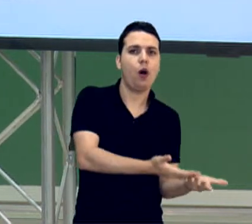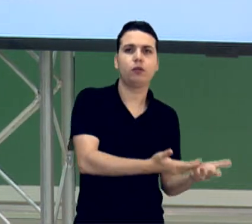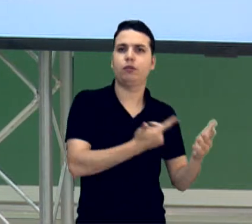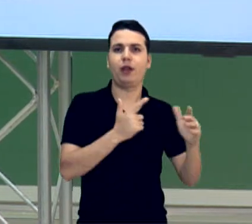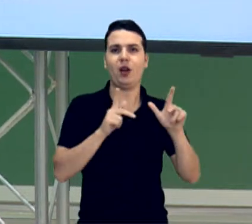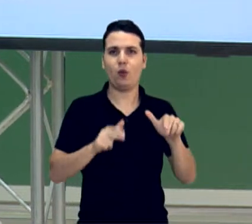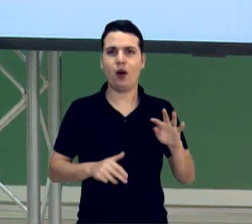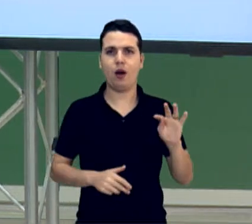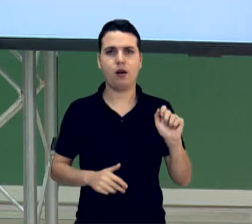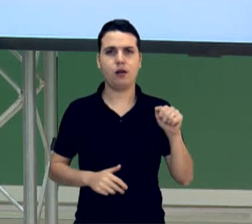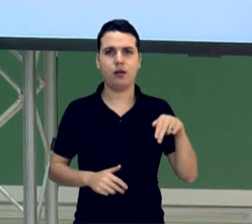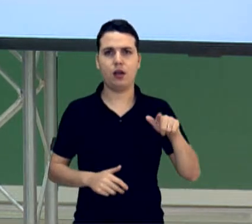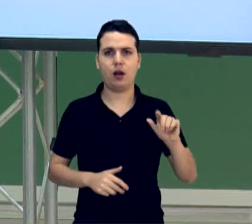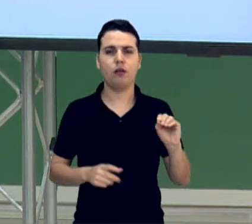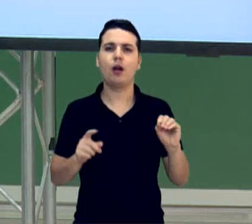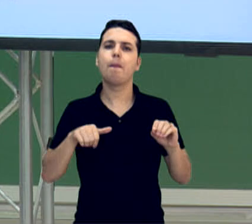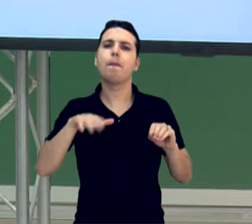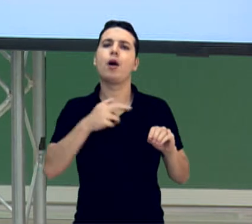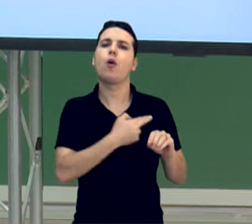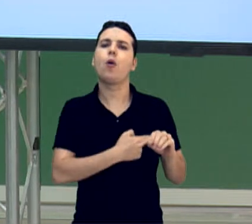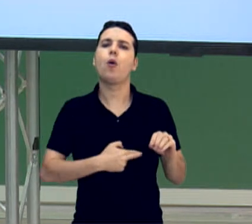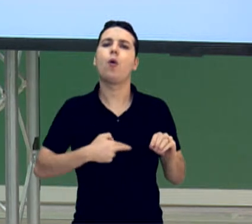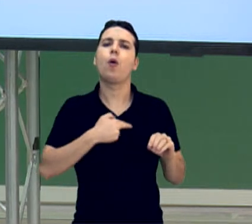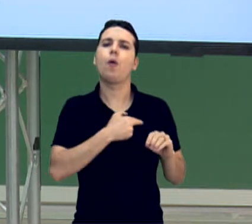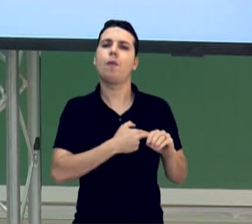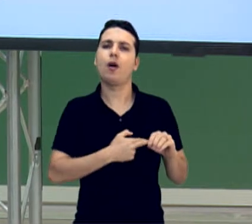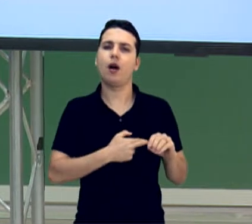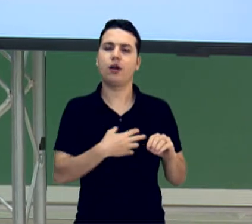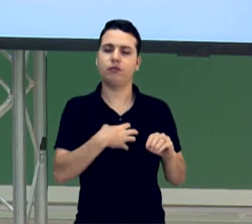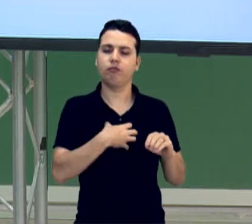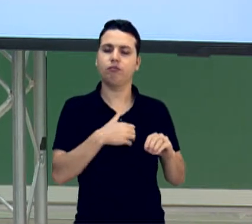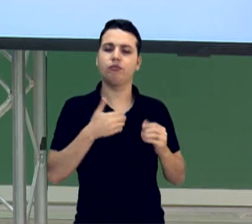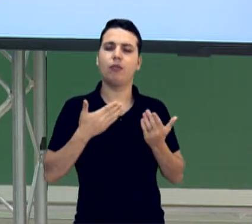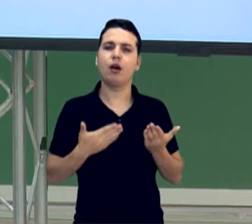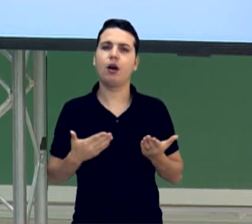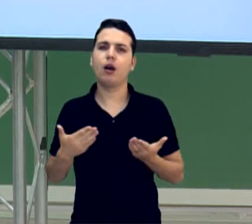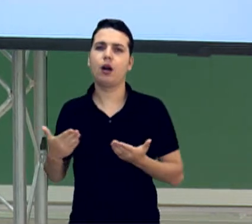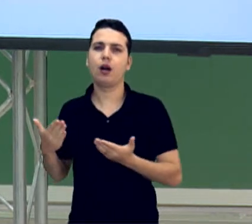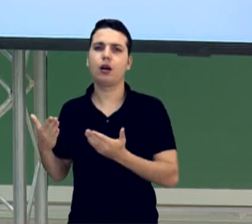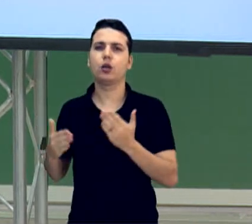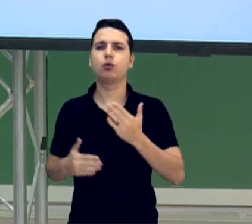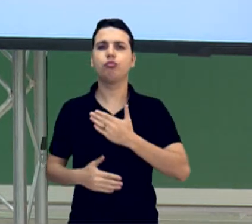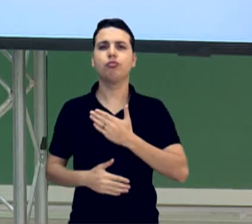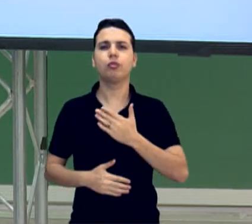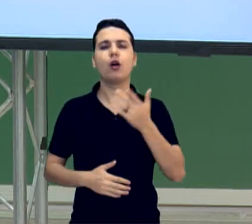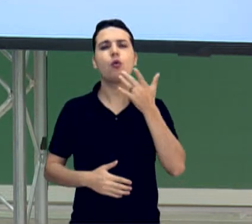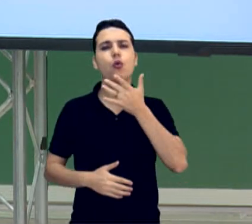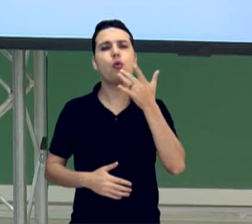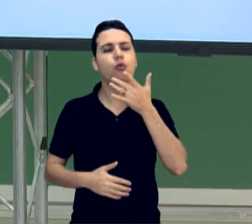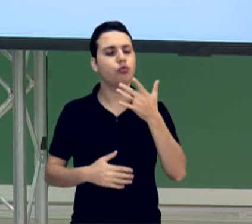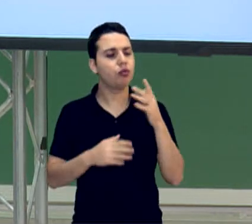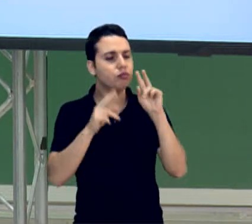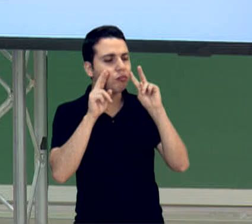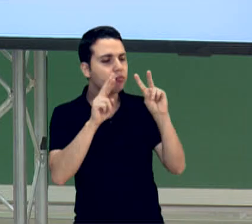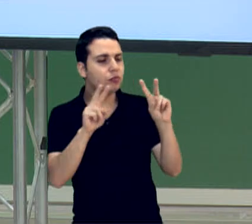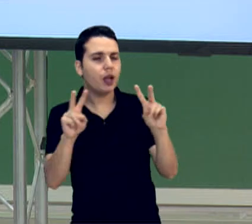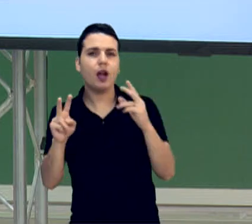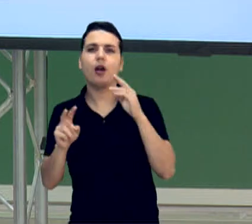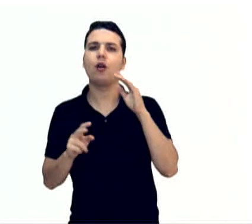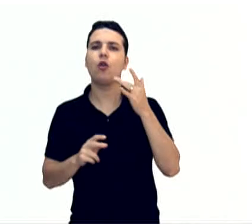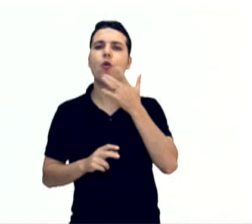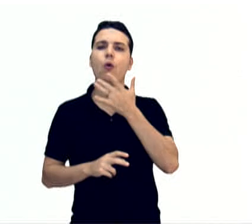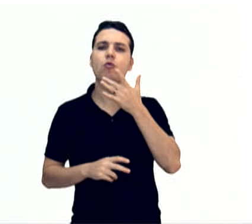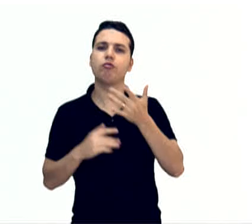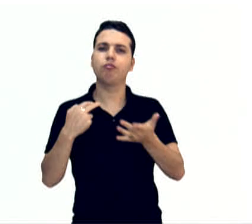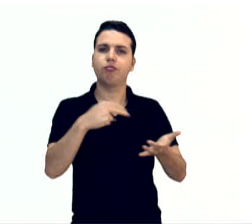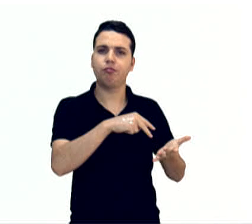tango, né? Não, ele é mais romântico, ele é mais lento, é uma batida gostosa de ouvir, gostosa de dançar. O